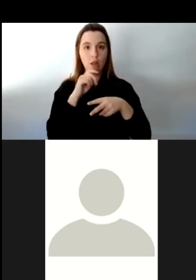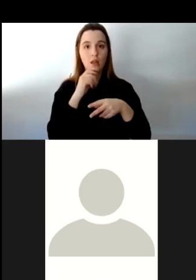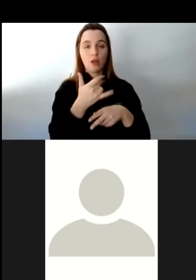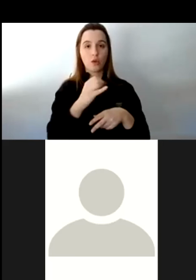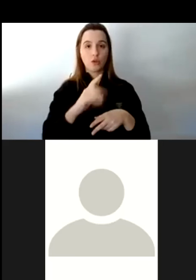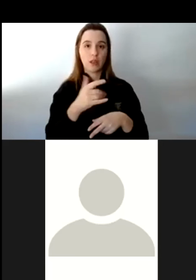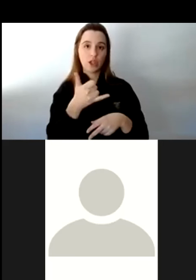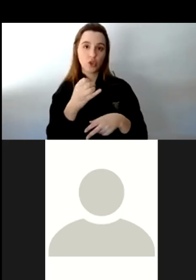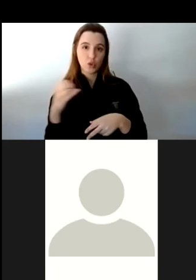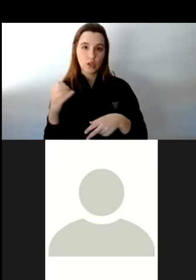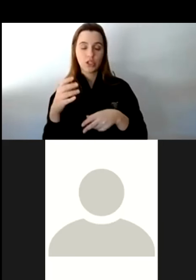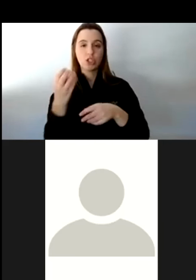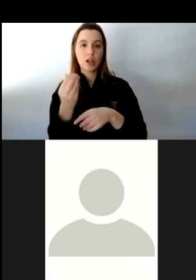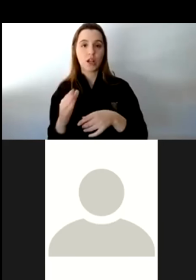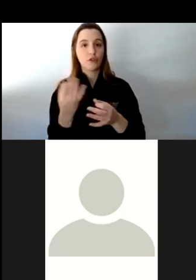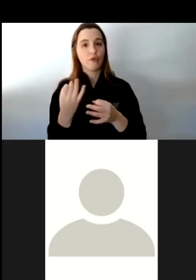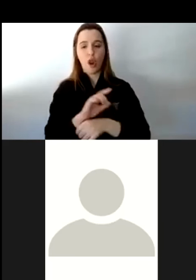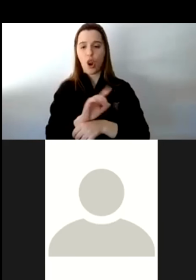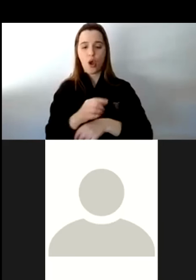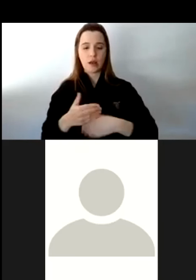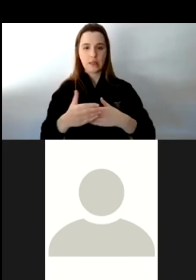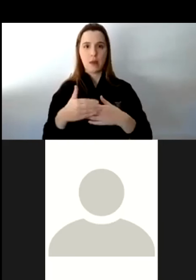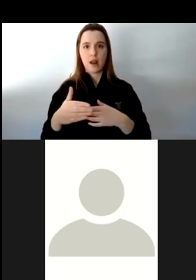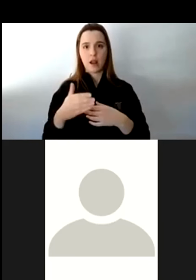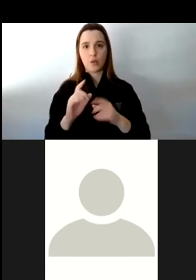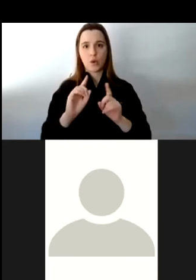crianças foram rastreadas e tratadas logo nas